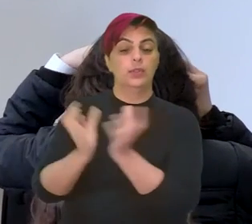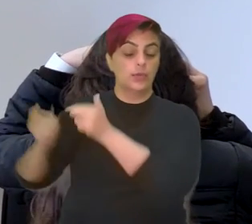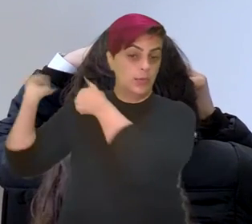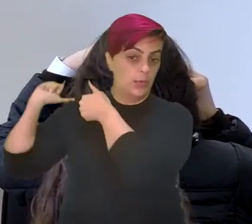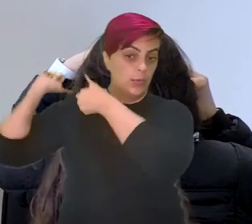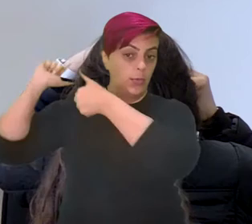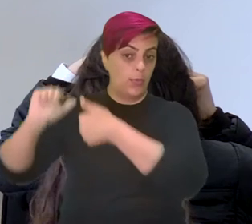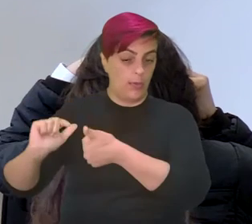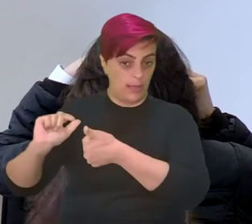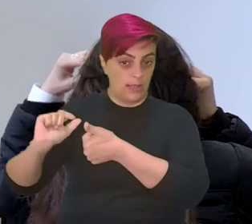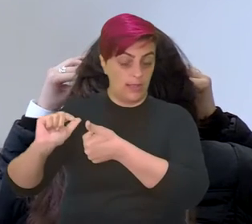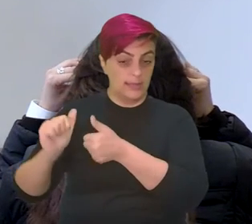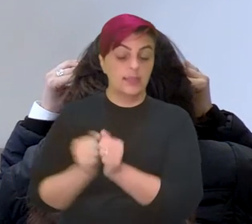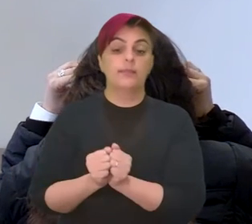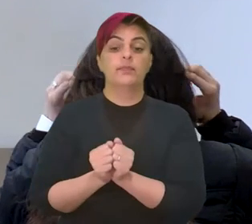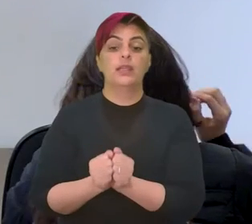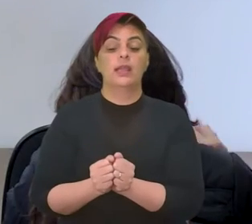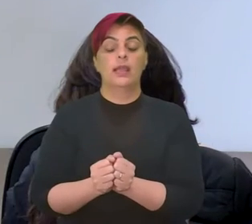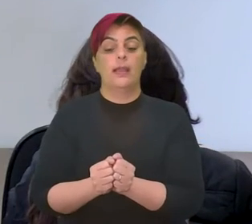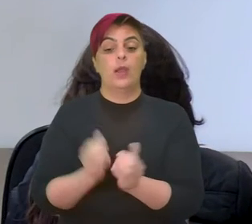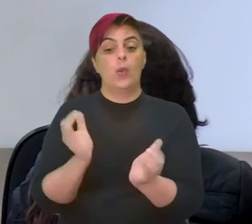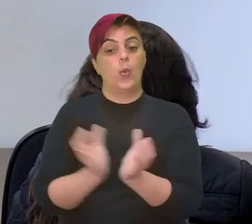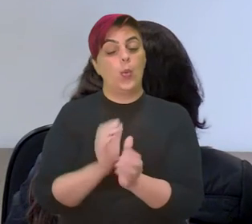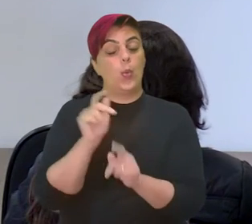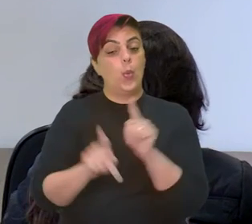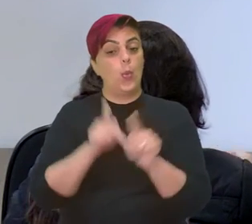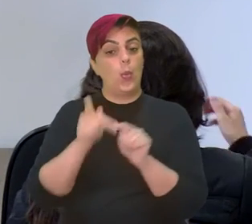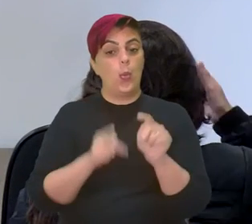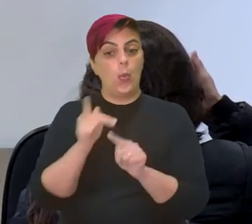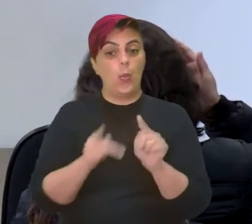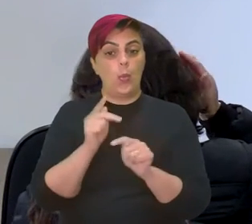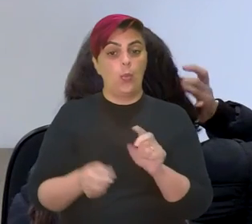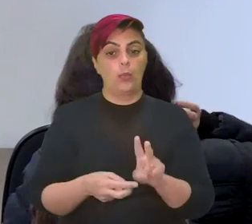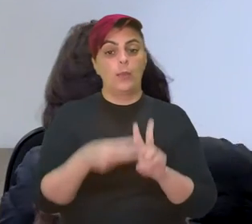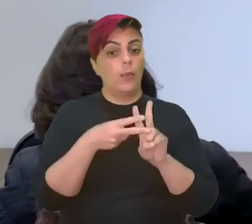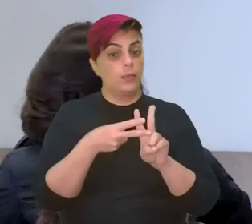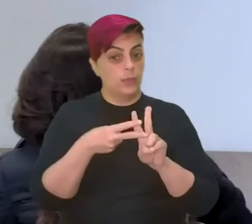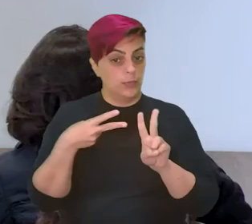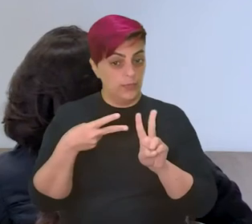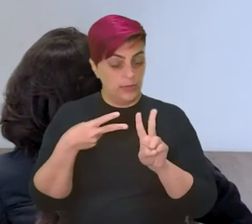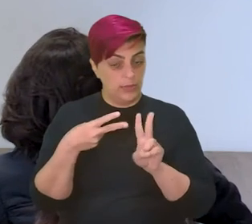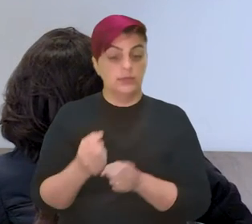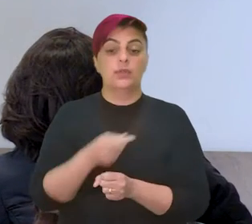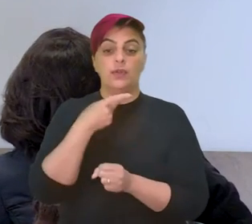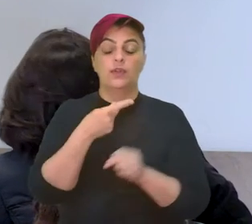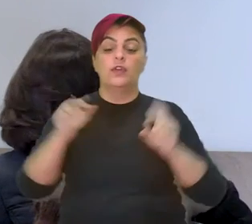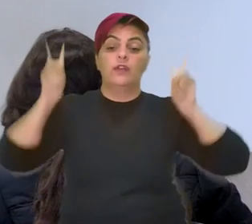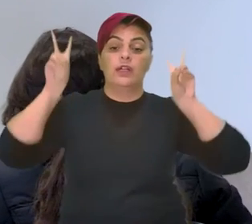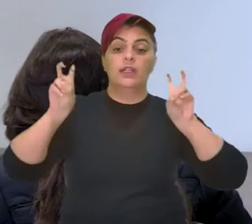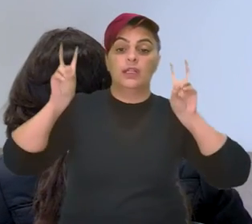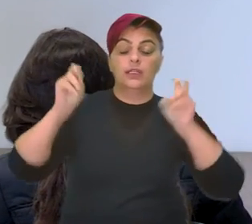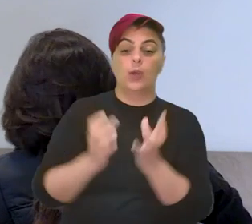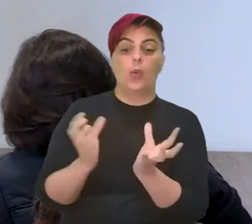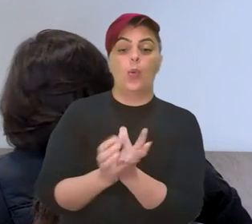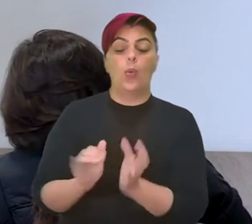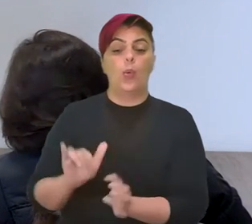da etnologia, os povos indígenas, com a conversa entre a Hanna Limulja, que falará dos sonhos Yanomami, e o